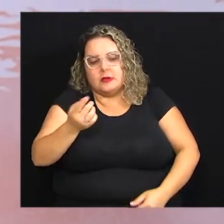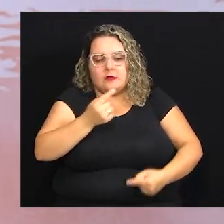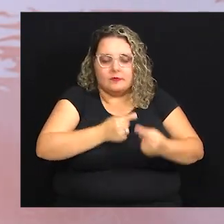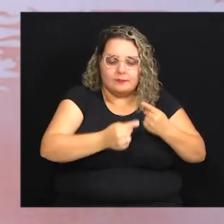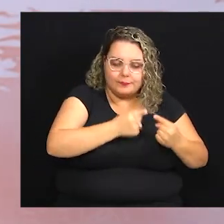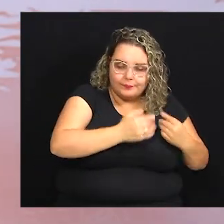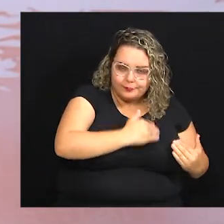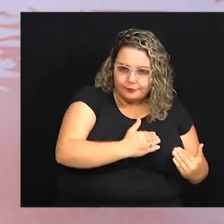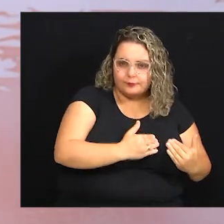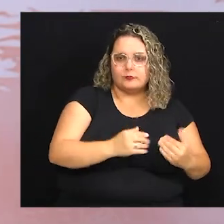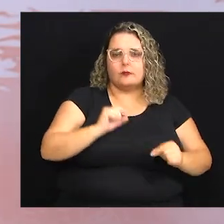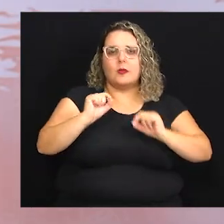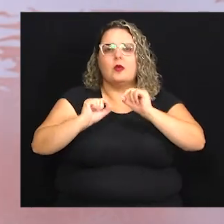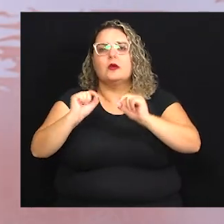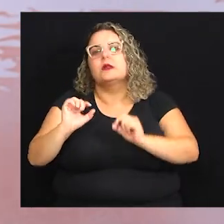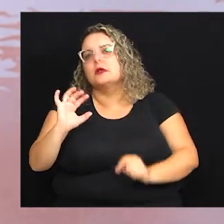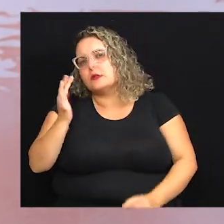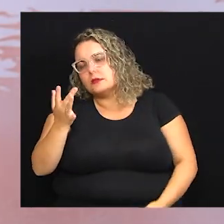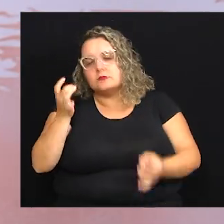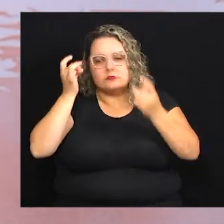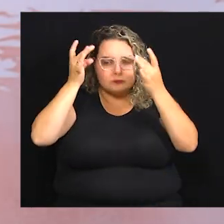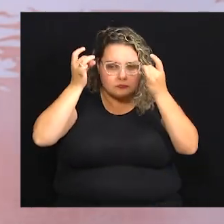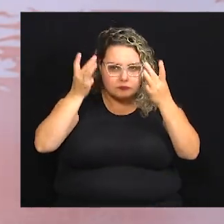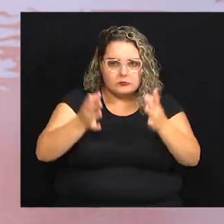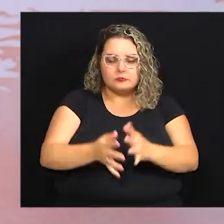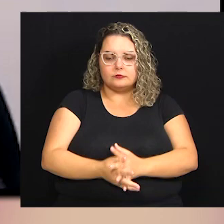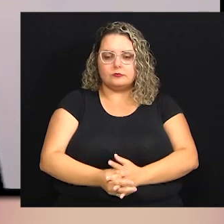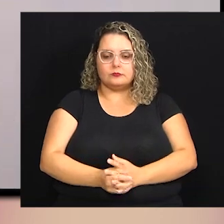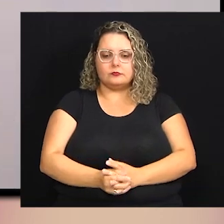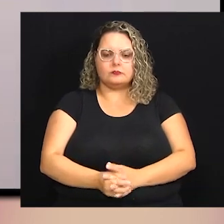sangue para ver lá do zero o que está causando essa dor de cabeça?